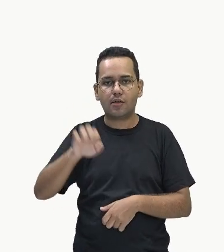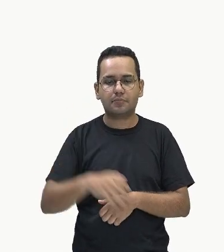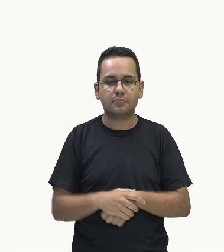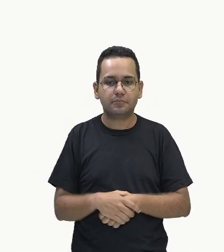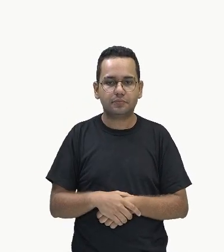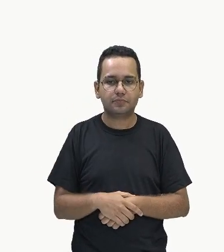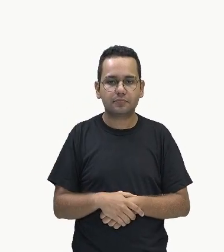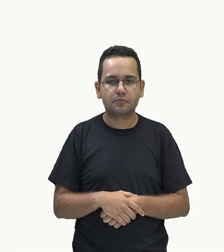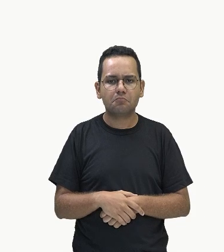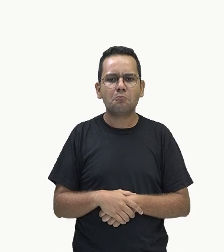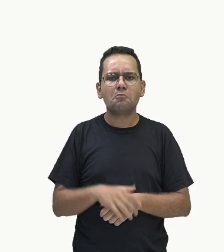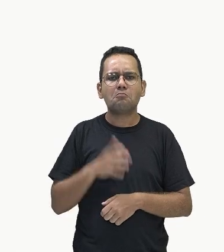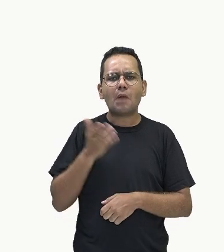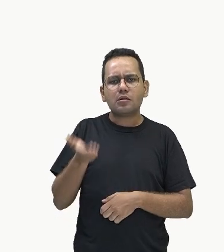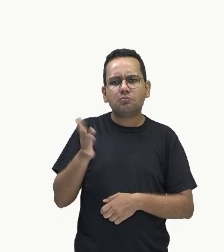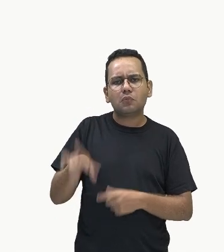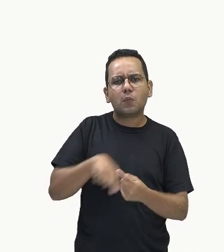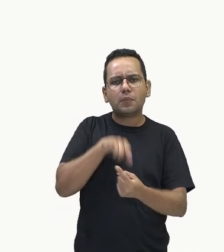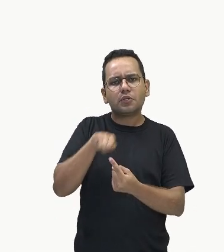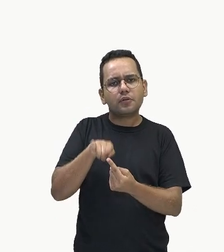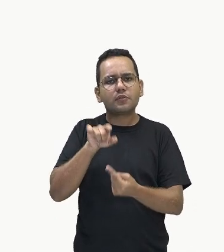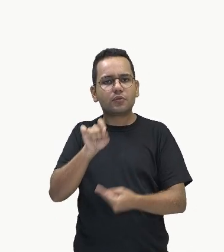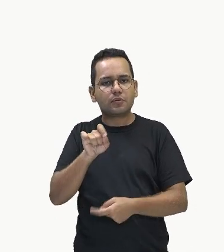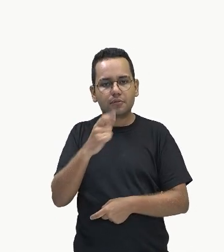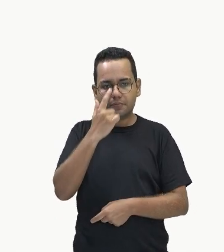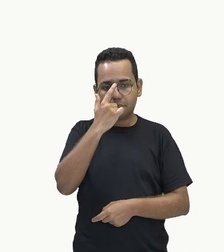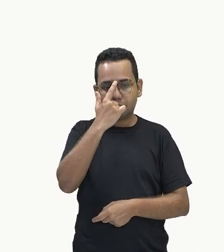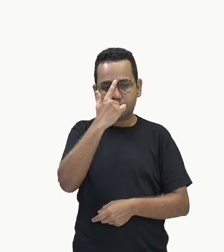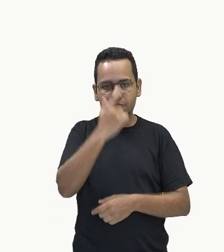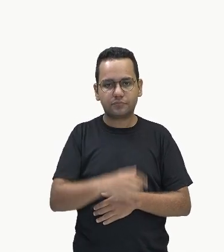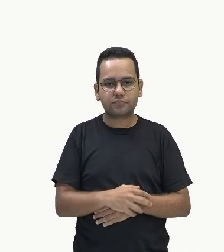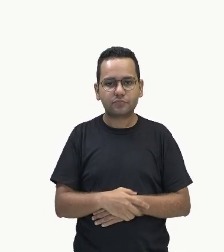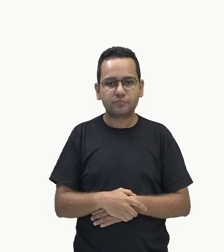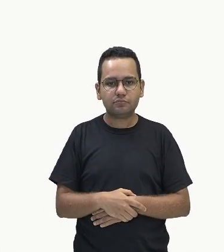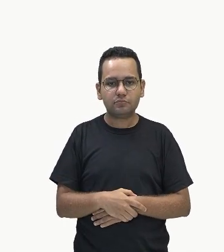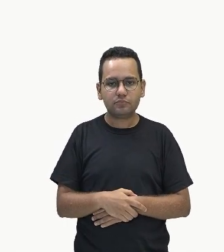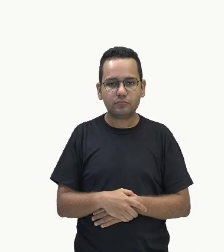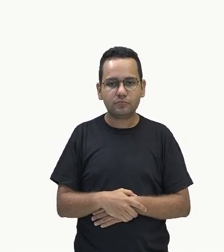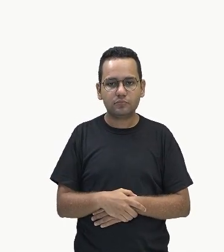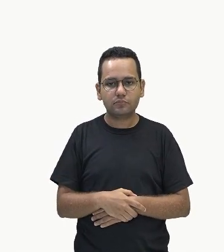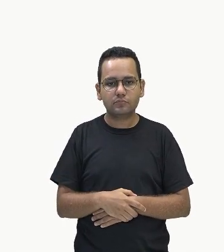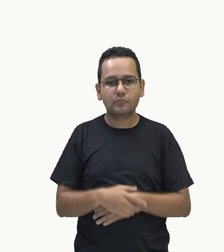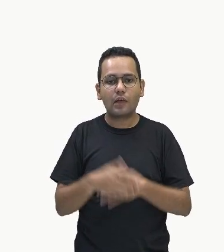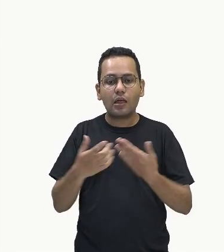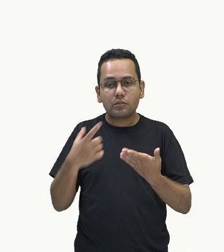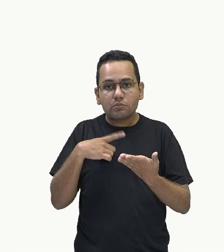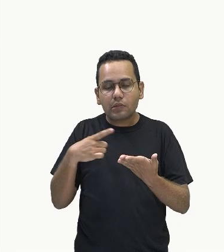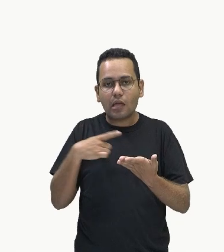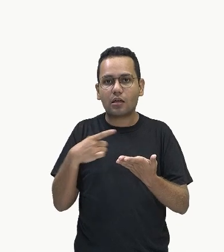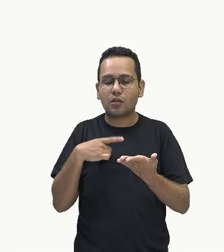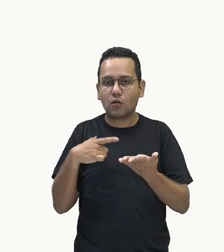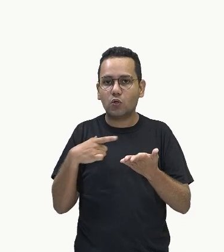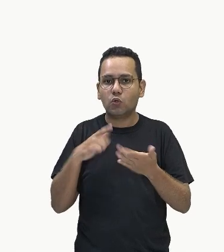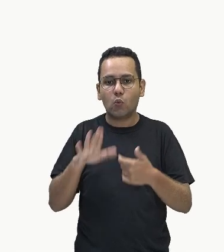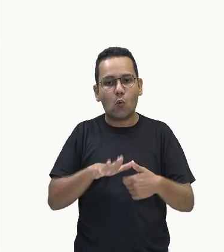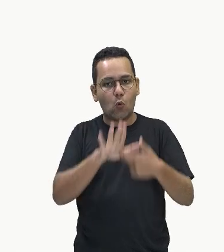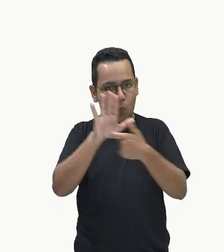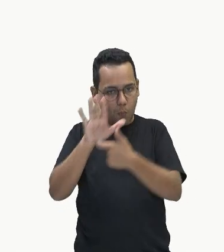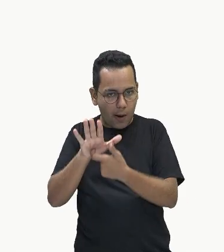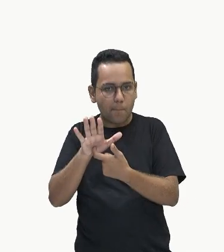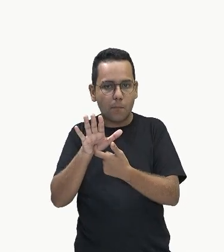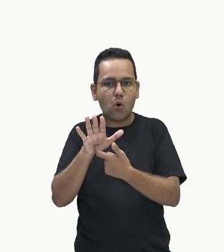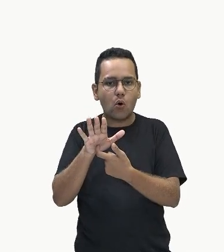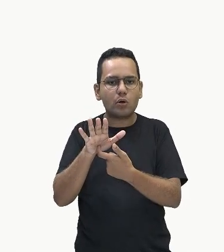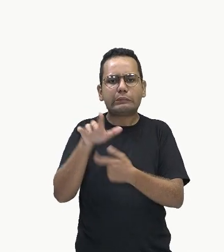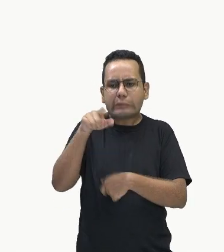tem como objetivo constituir a principal fonte de referência para o conhecimento das condições